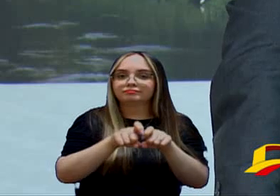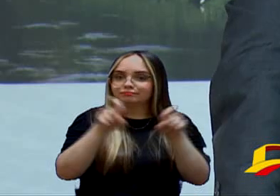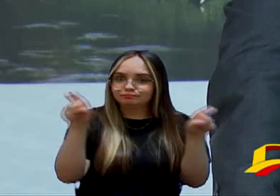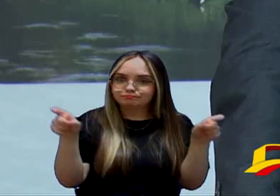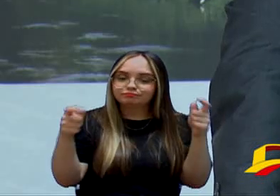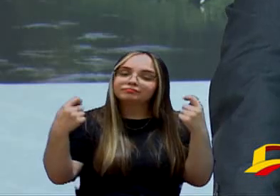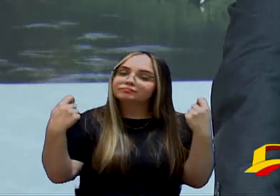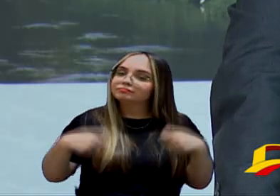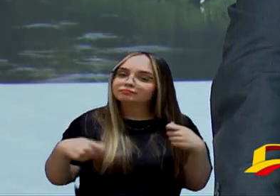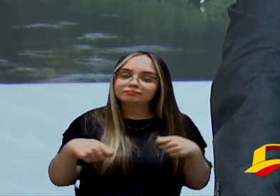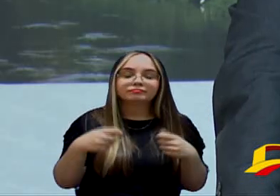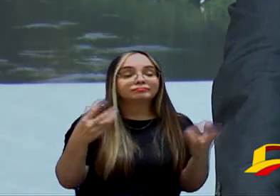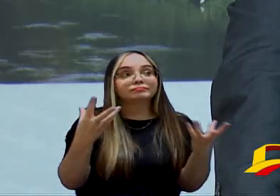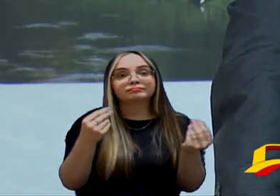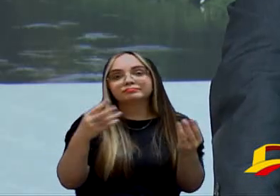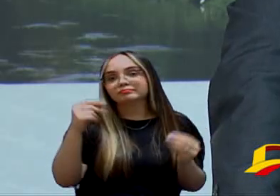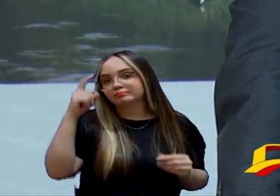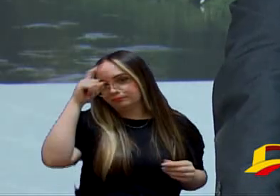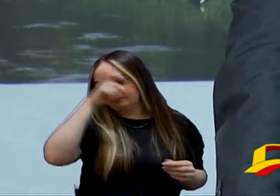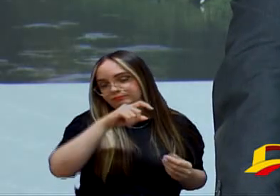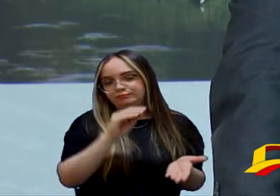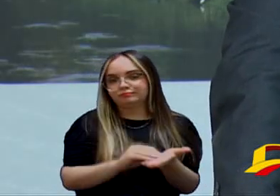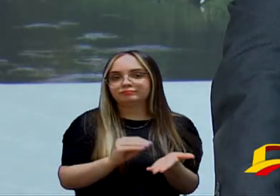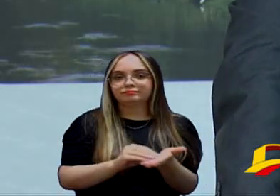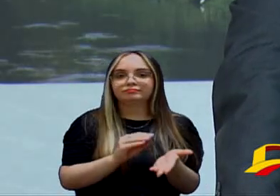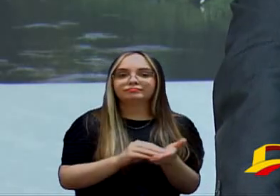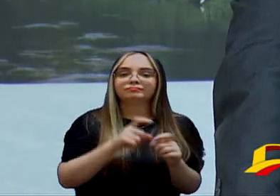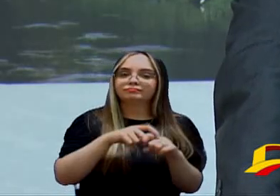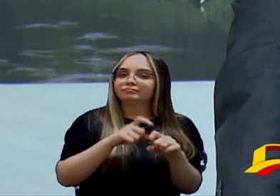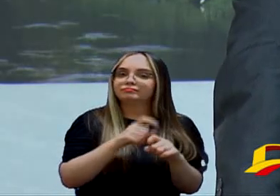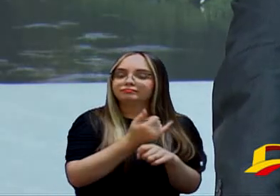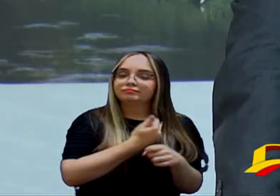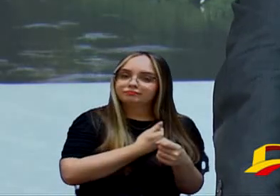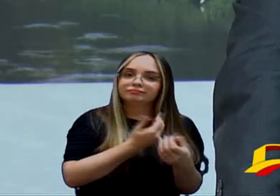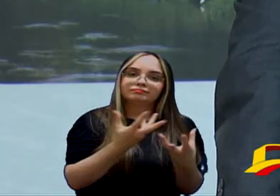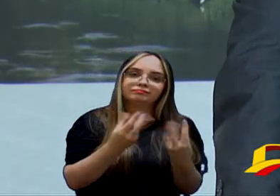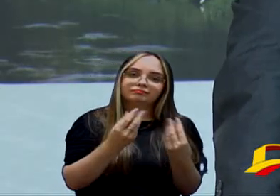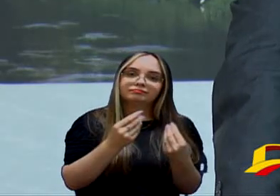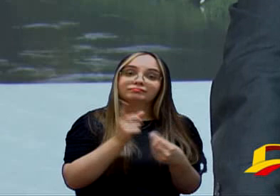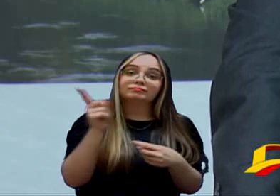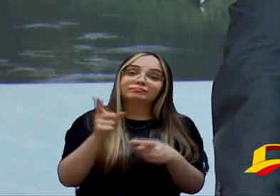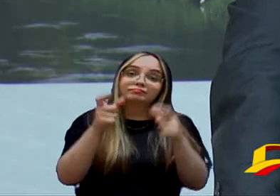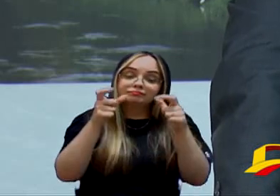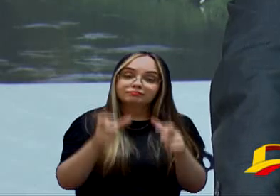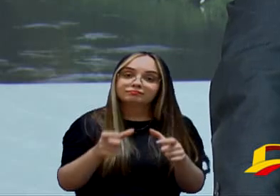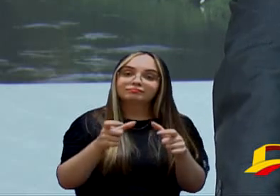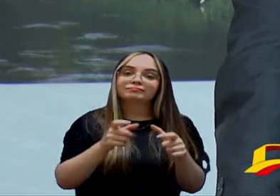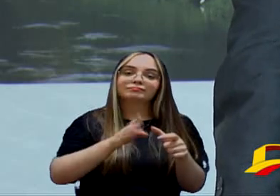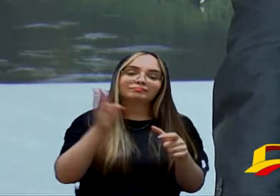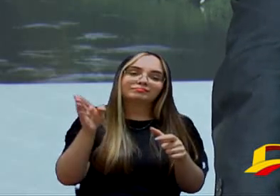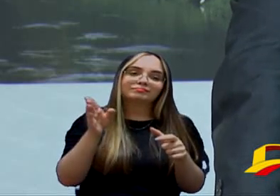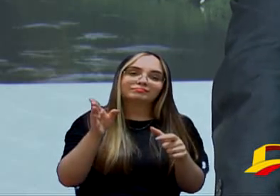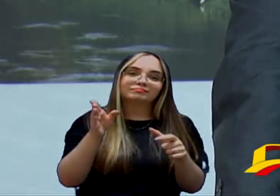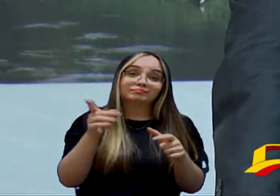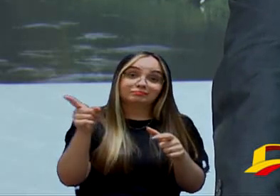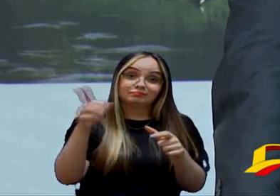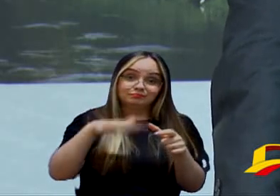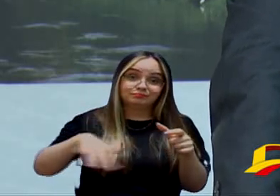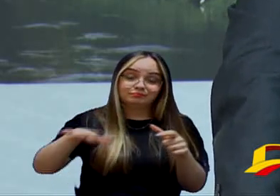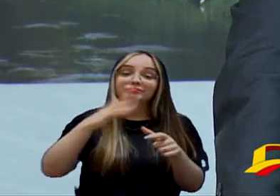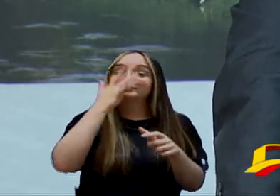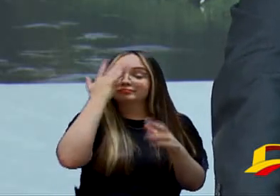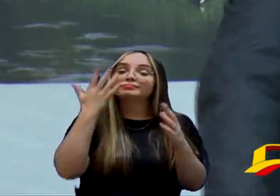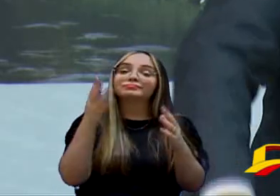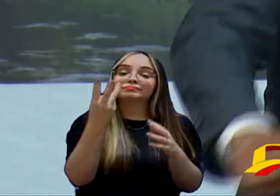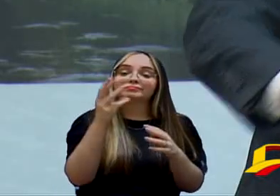com uma dificuldade muito grande da falta do profissional dentro da unidade atende aí uma região de mais de 30 mil habitantes